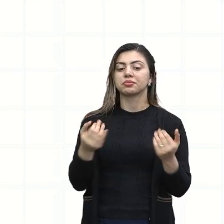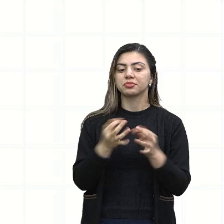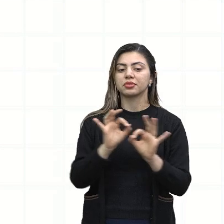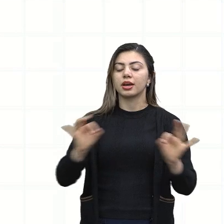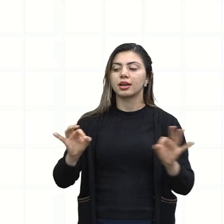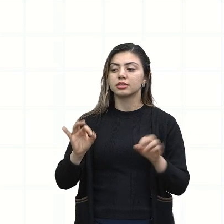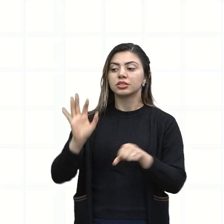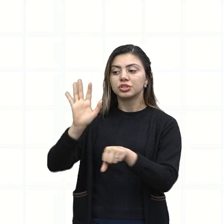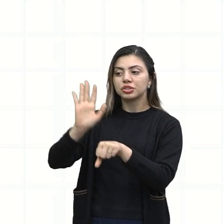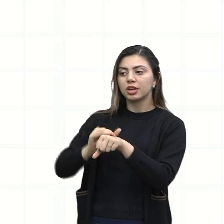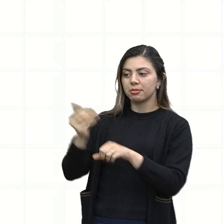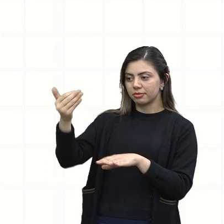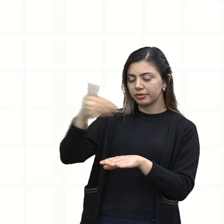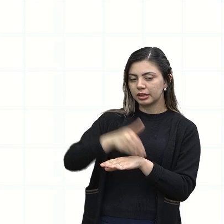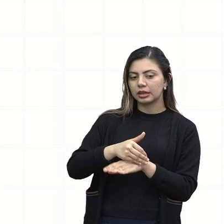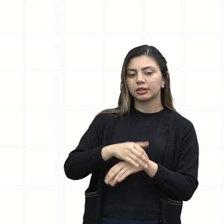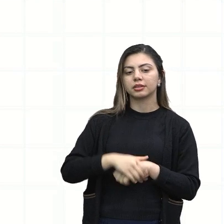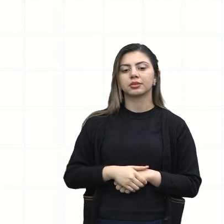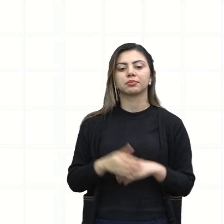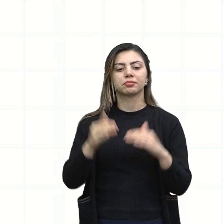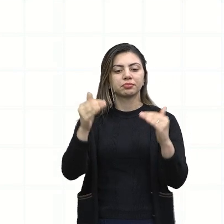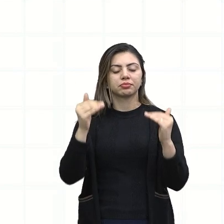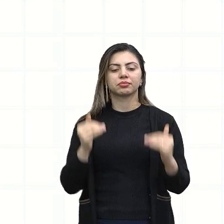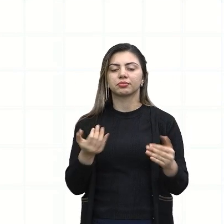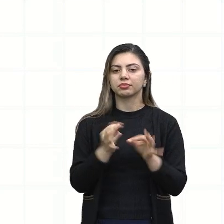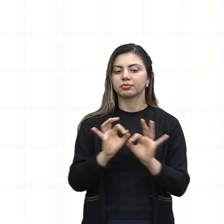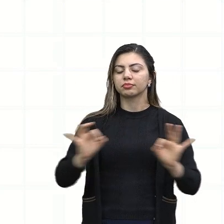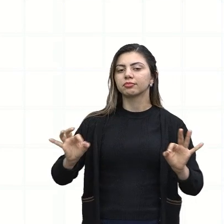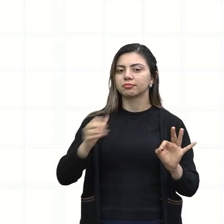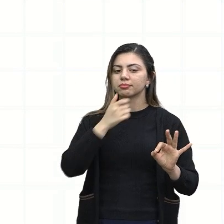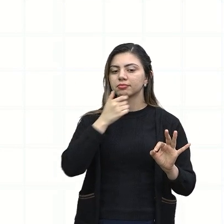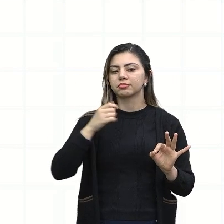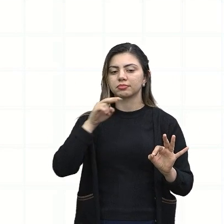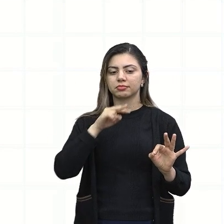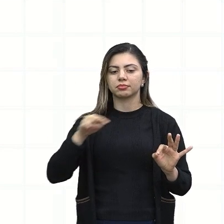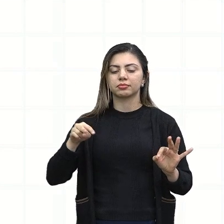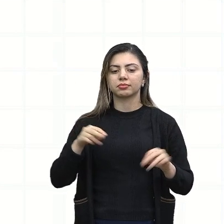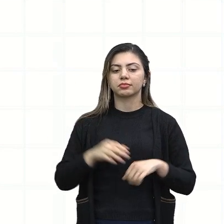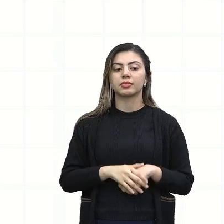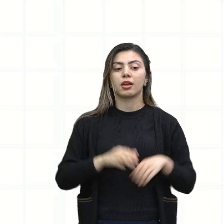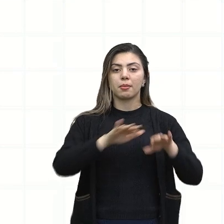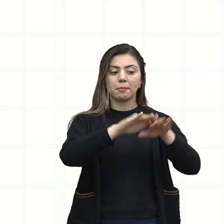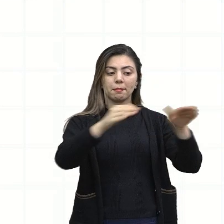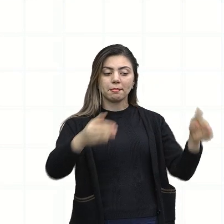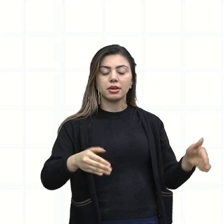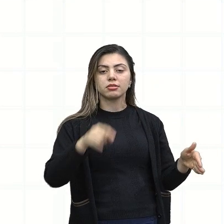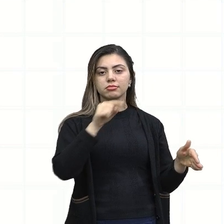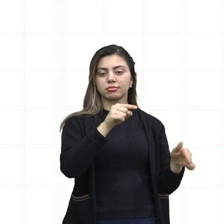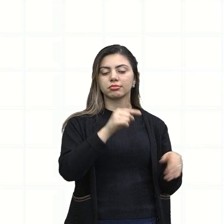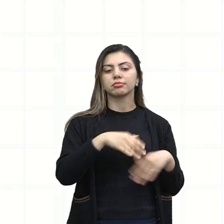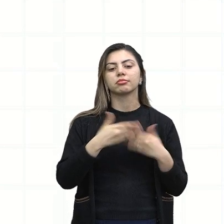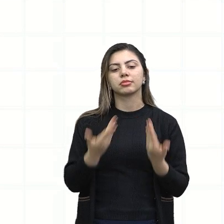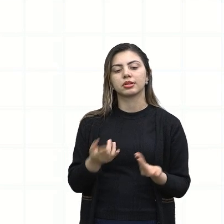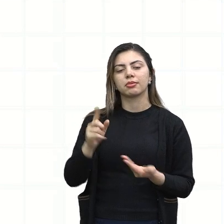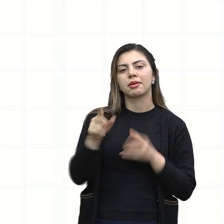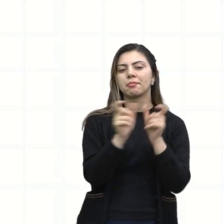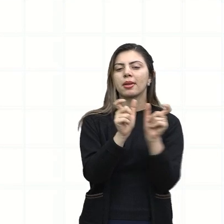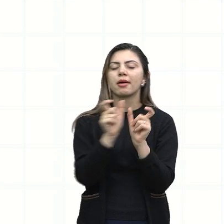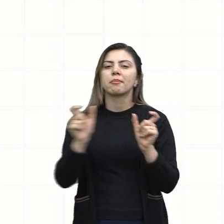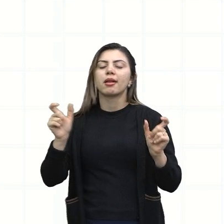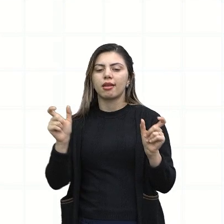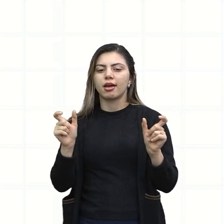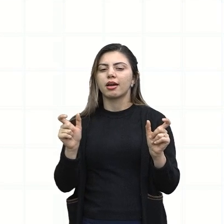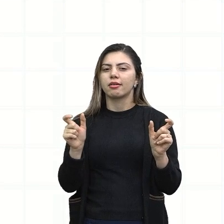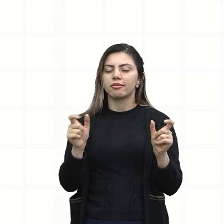The table is there. The table is there. A mesa está ali. Então, essas palavrinhas que nos indicam